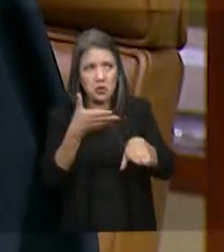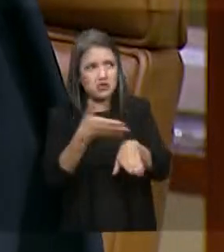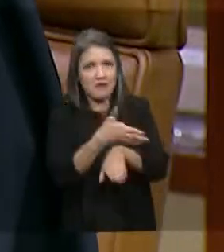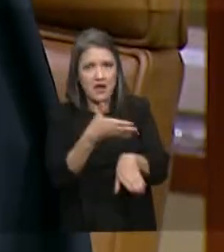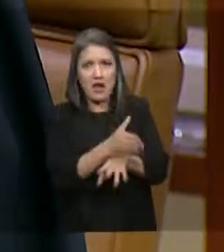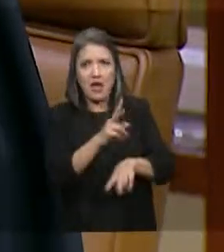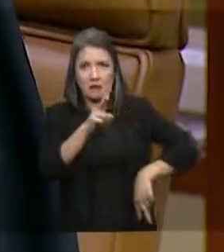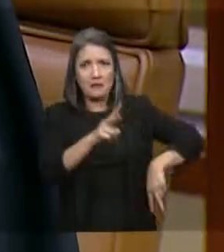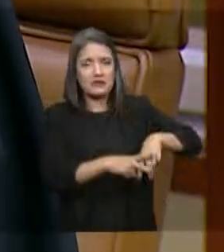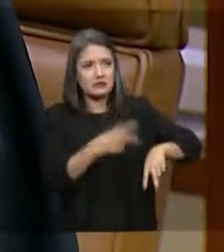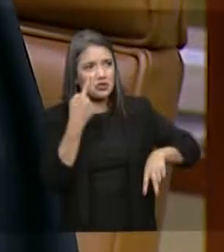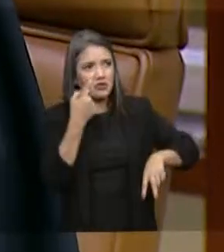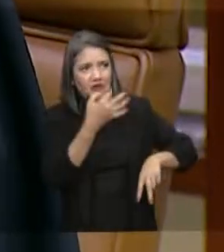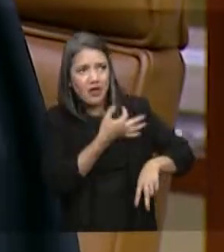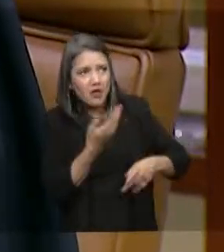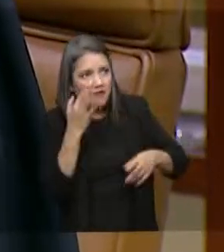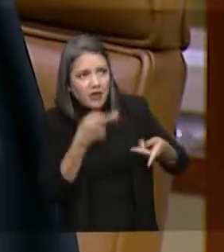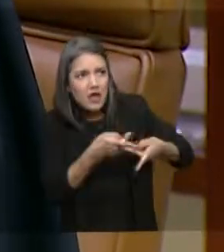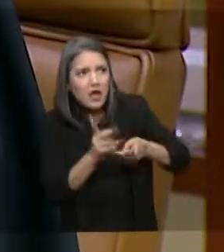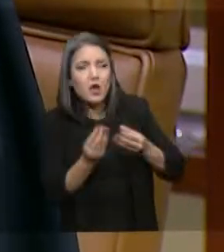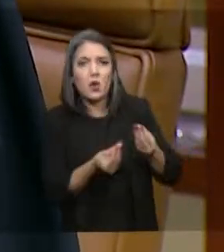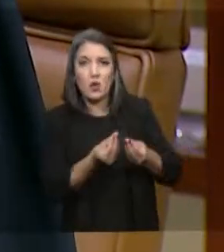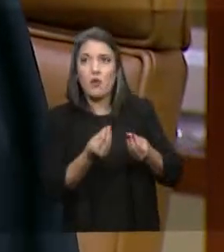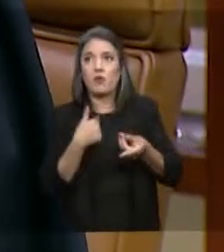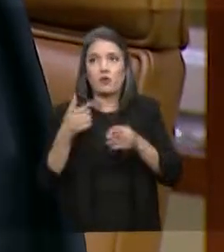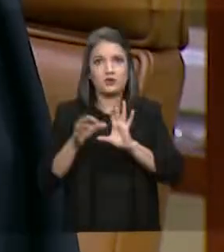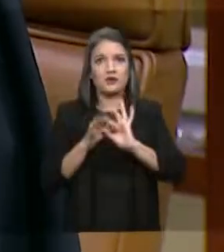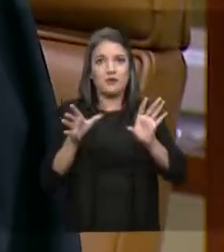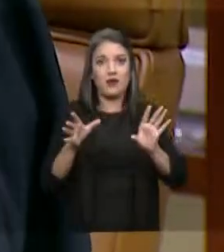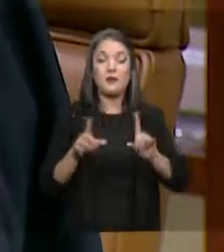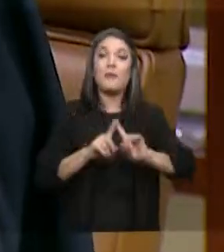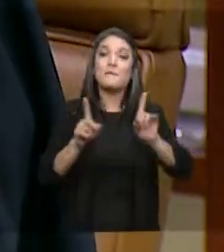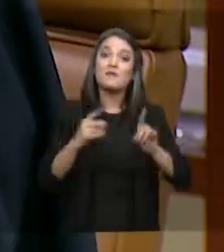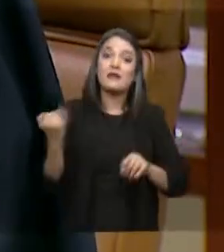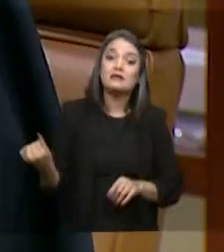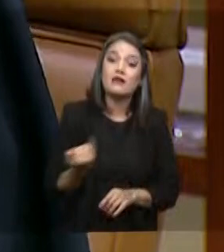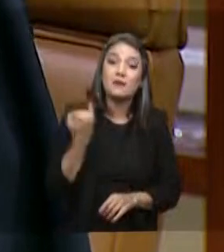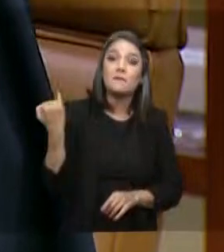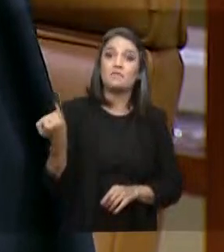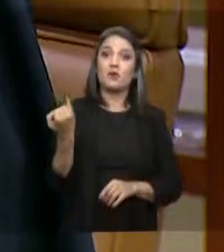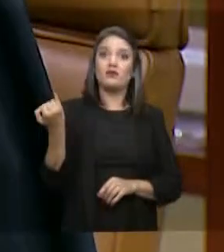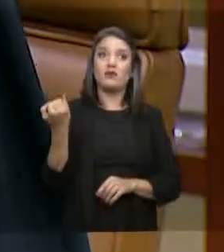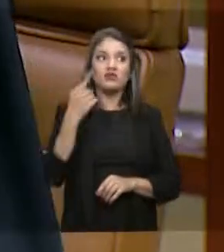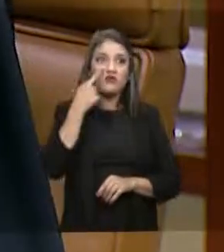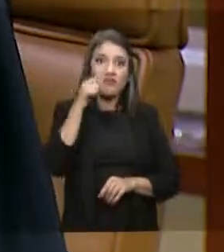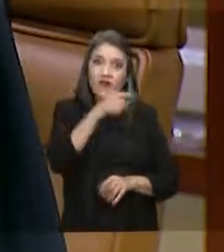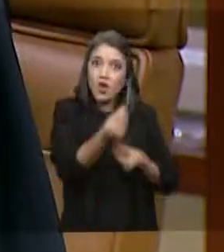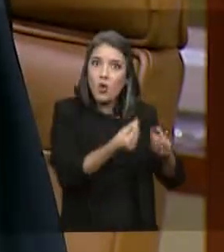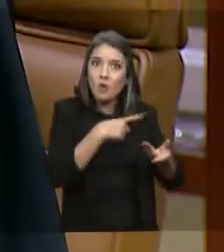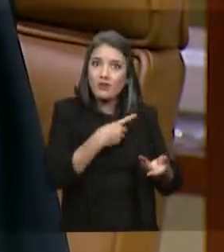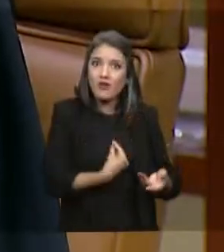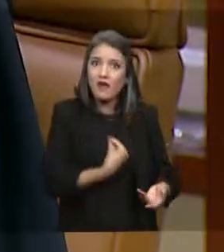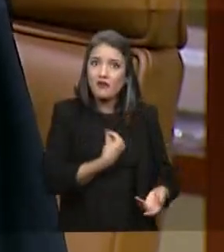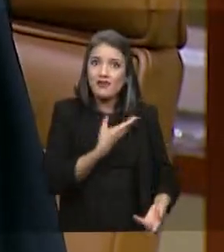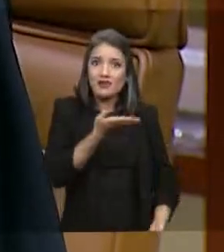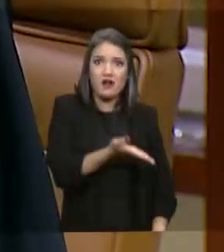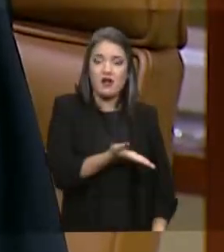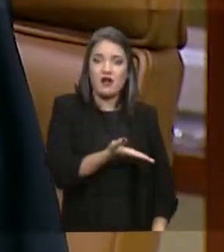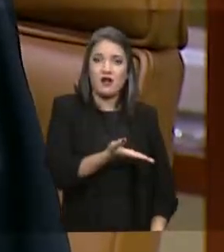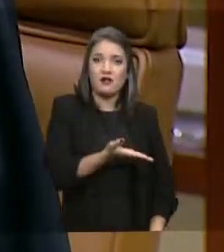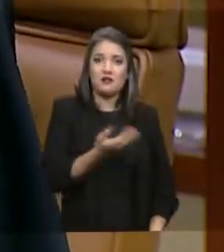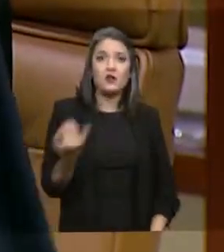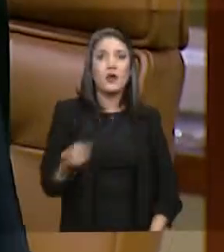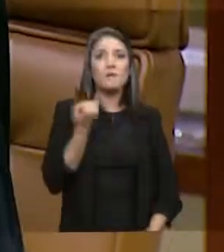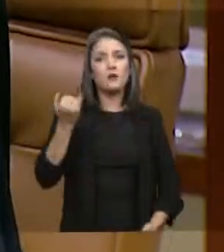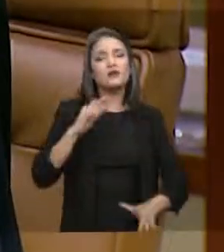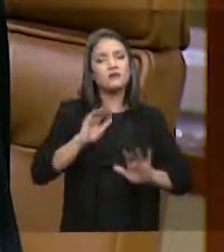que possamos avançar para conceder quando for necessário a prisão prisão mas com dignidade dentro